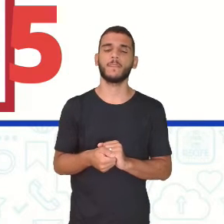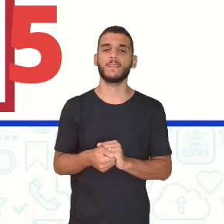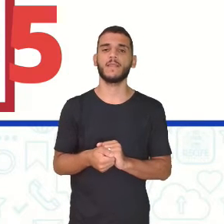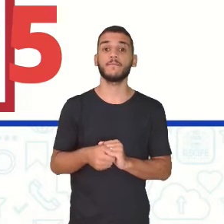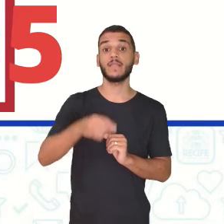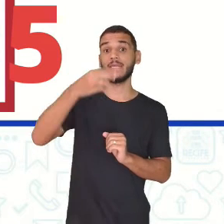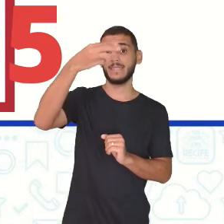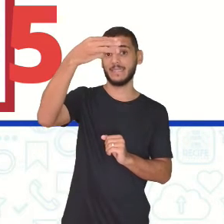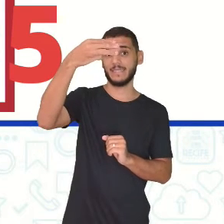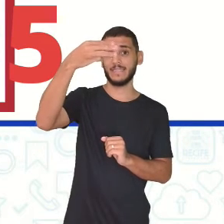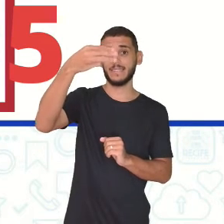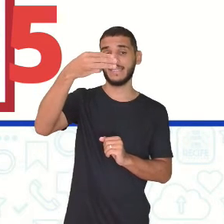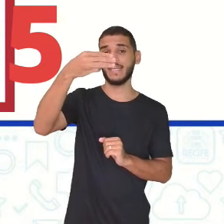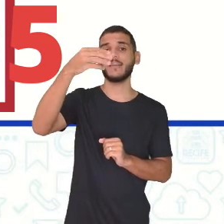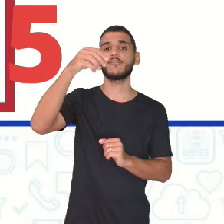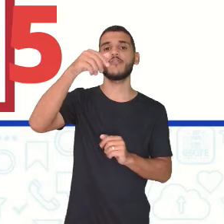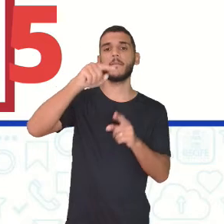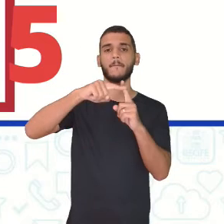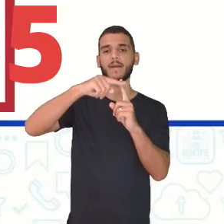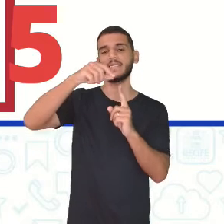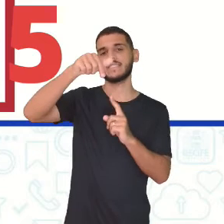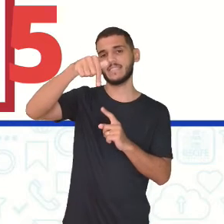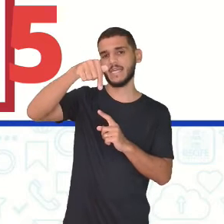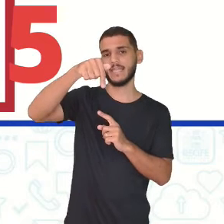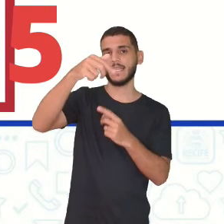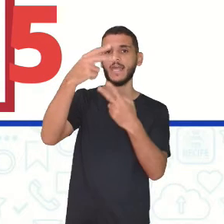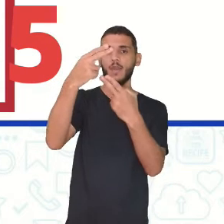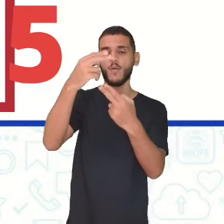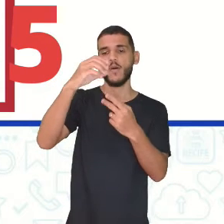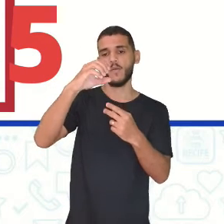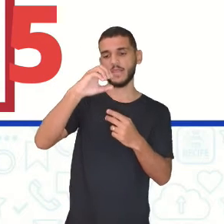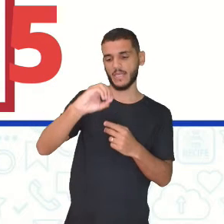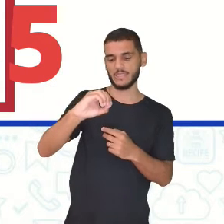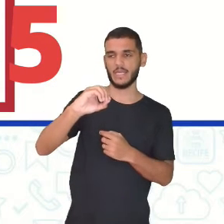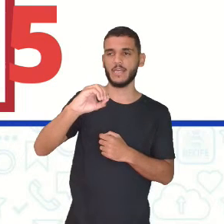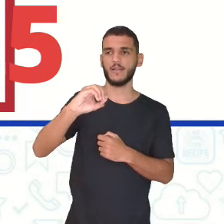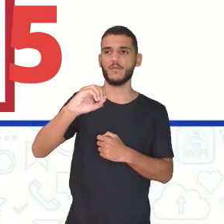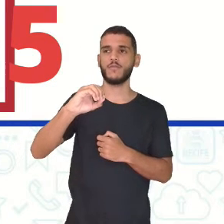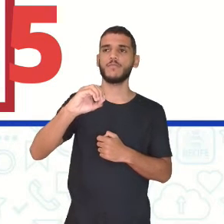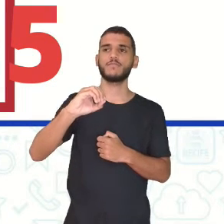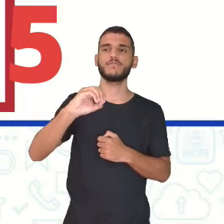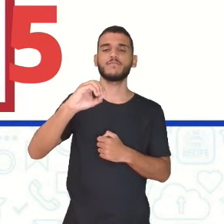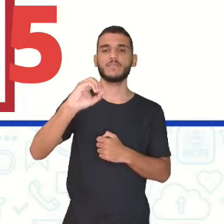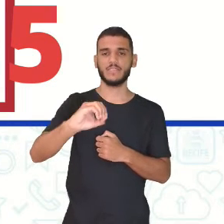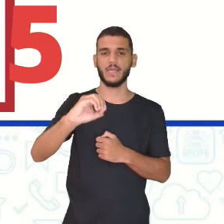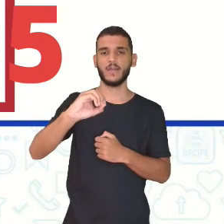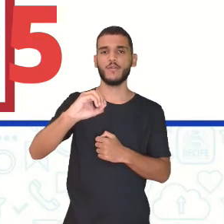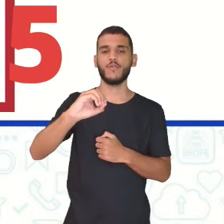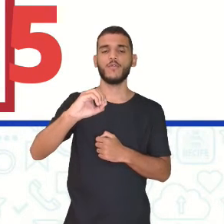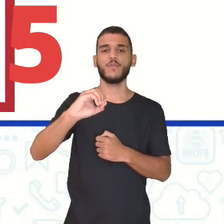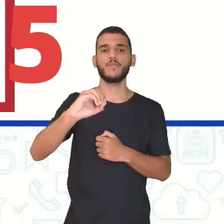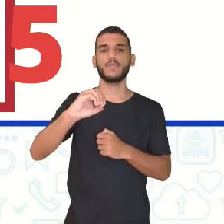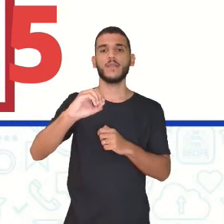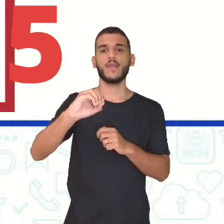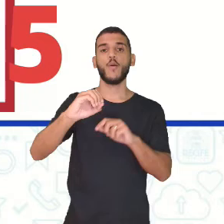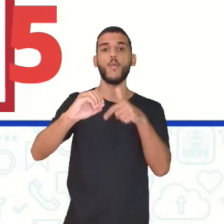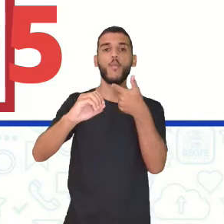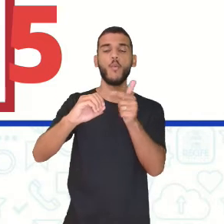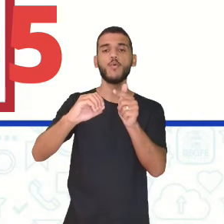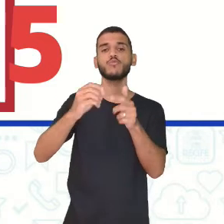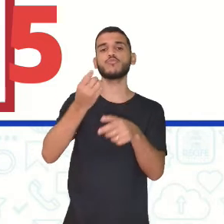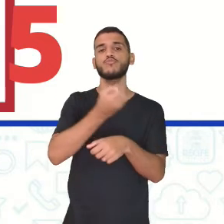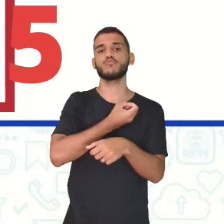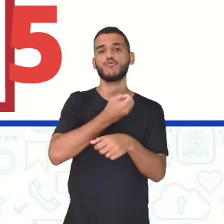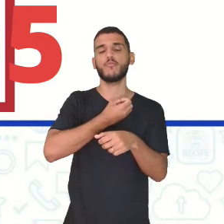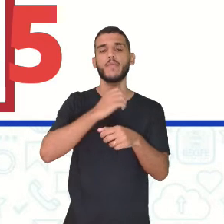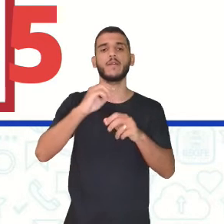3 mais 7 é igual a 10, então o 0, né, que é a casa das unidades, fica lá embaixo, e o 10 vai